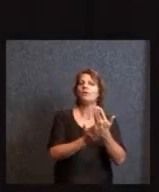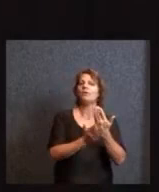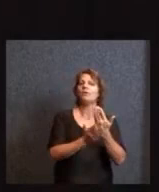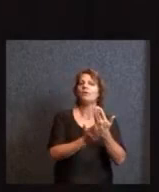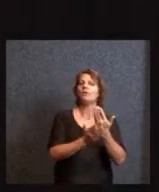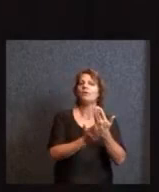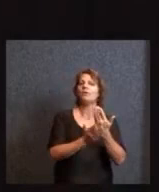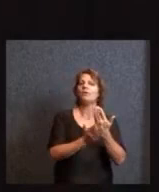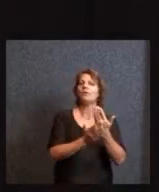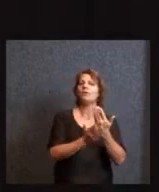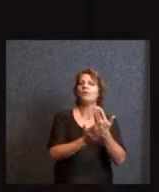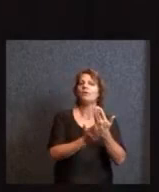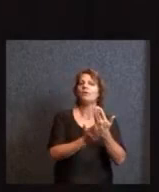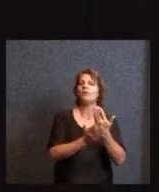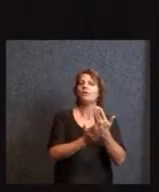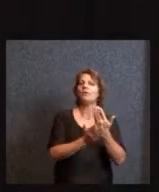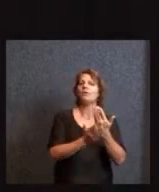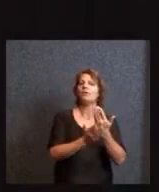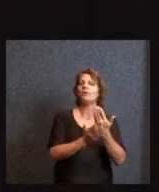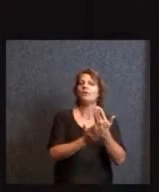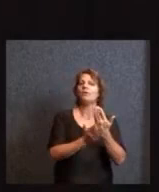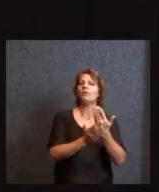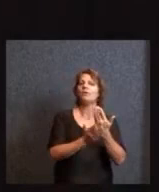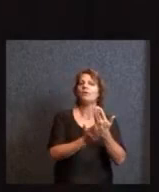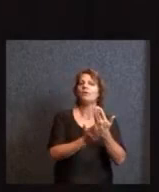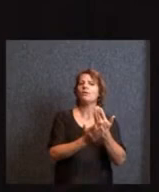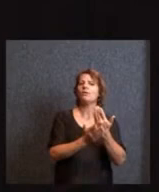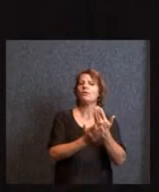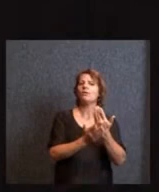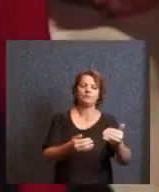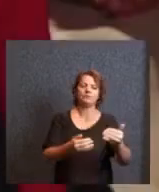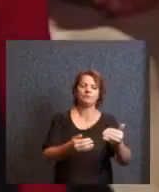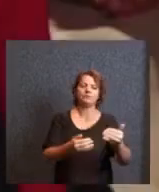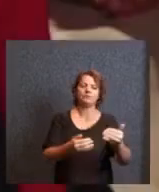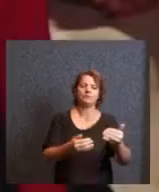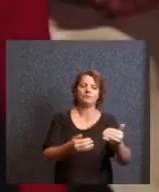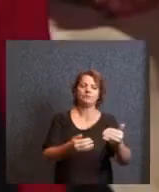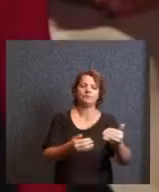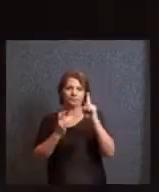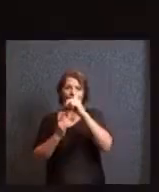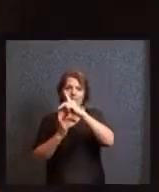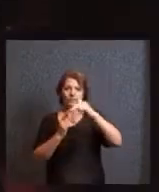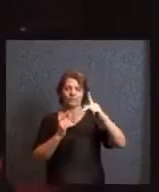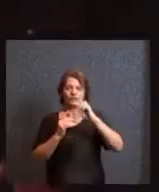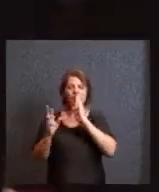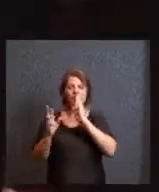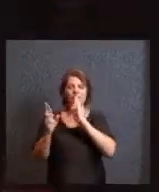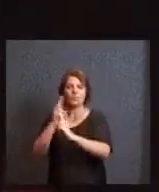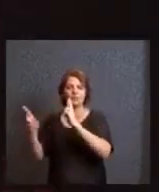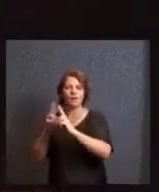A palestrante Silvia agora vai se dirigir à tribuna para responder esses questionamentos.